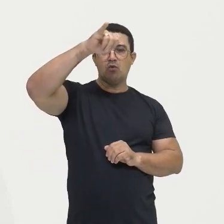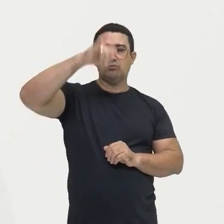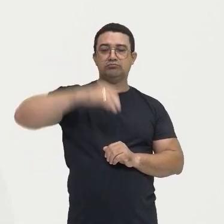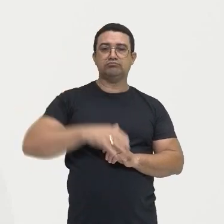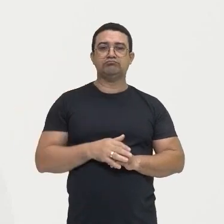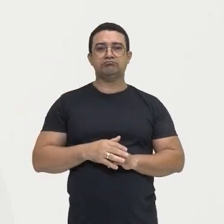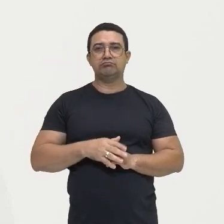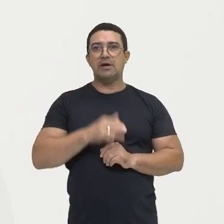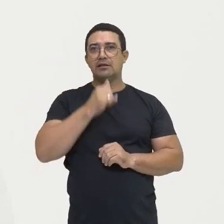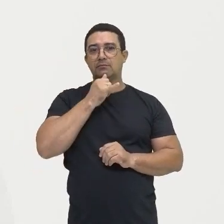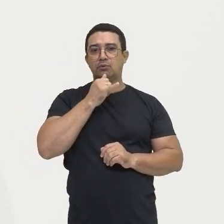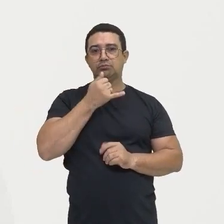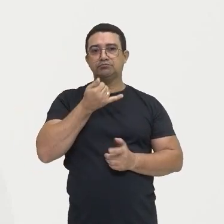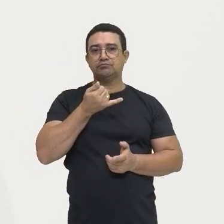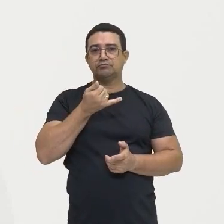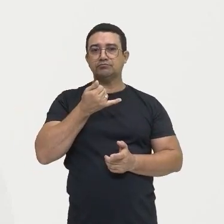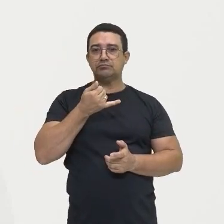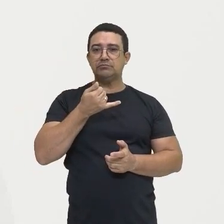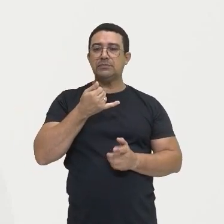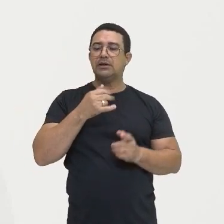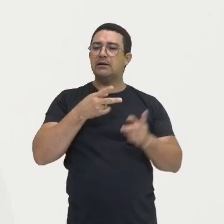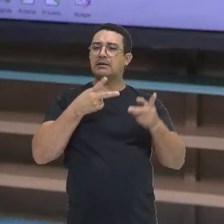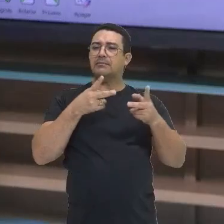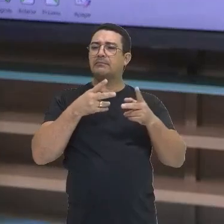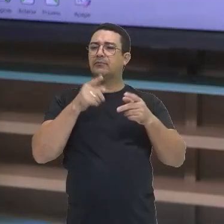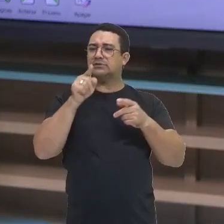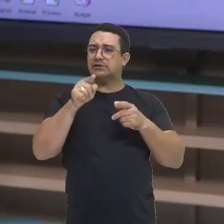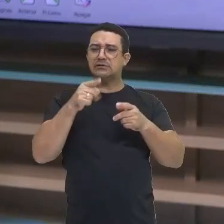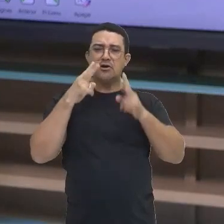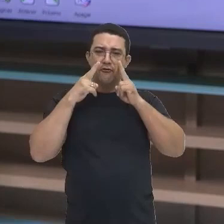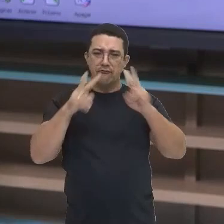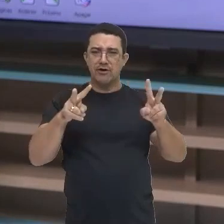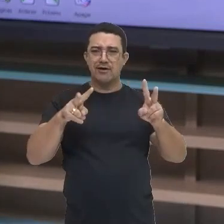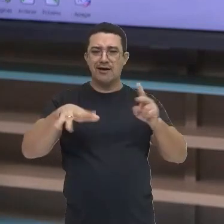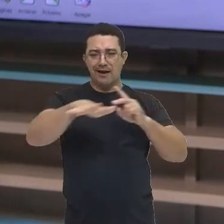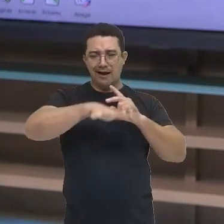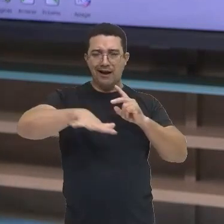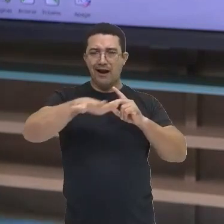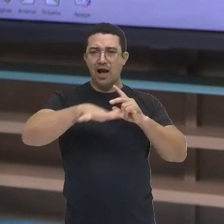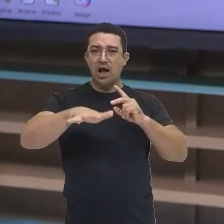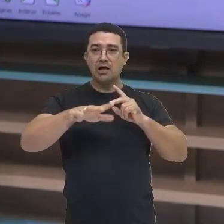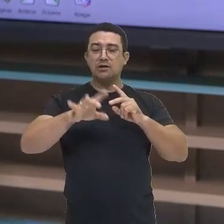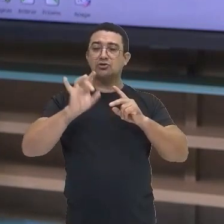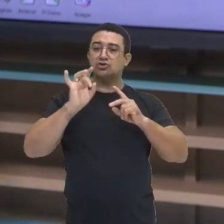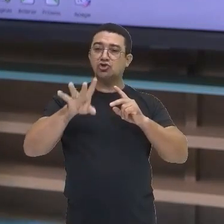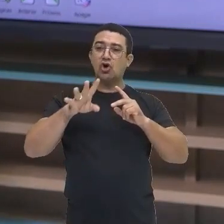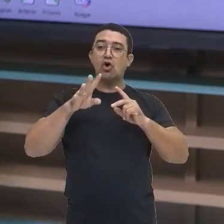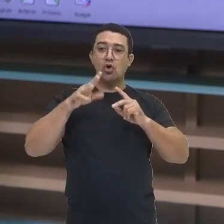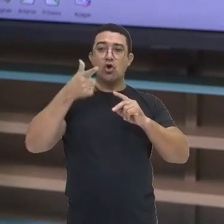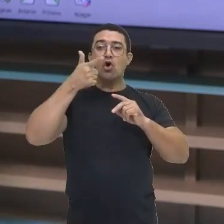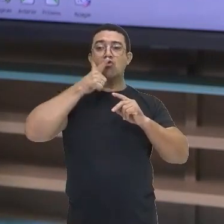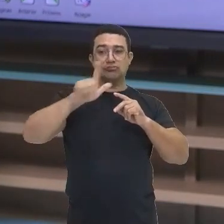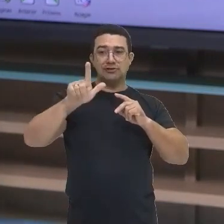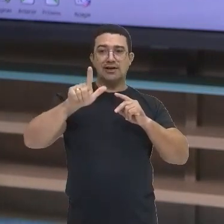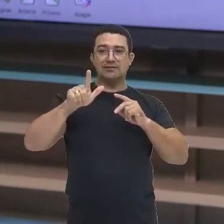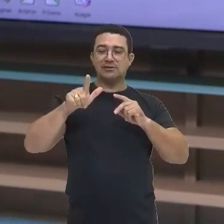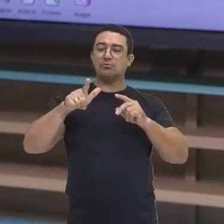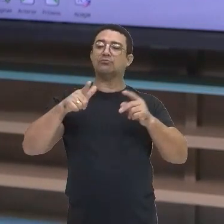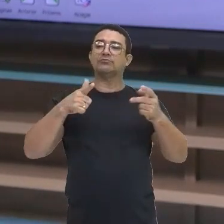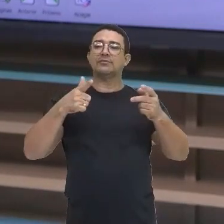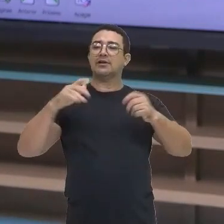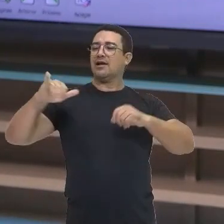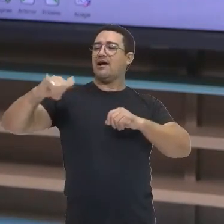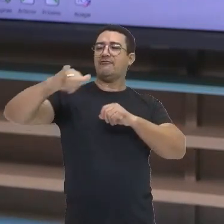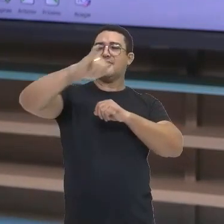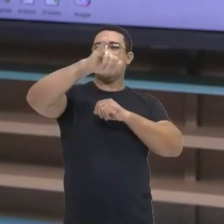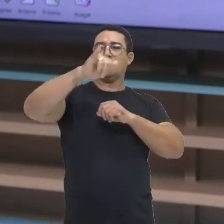perto da área que você está observando, você consegue observar só uma área pequena, tá certo? Mas você vê também